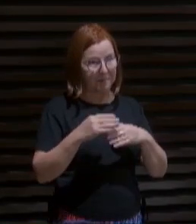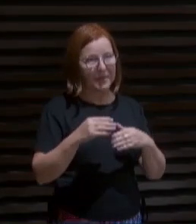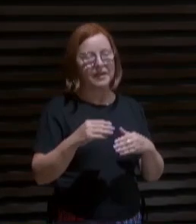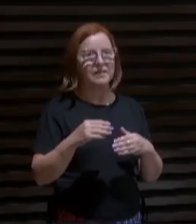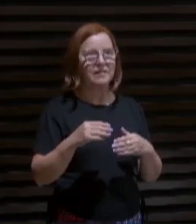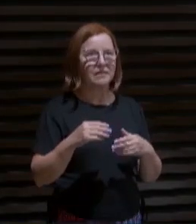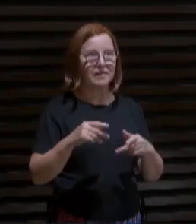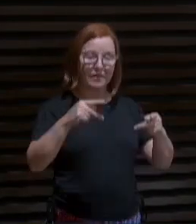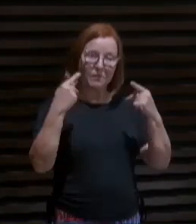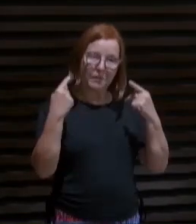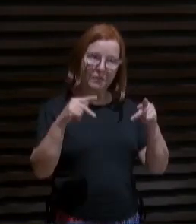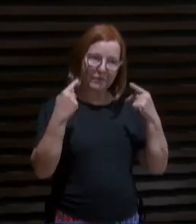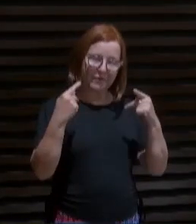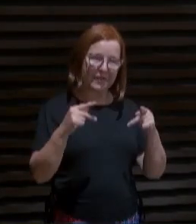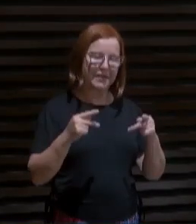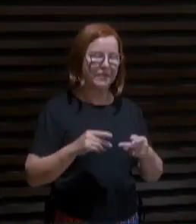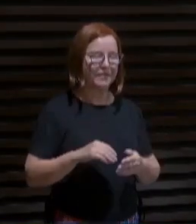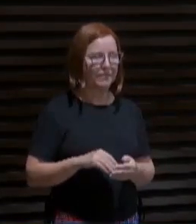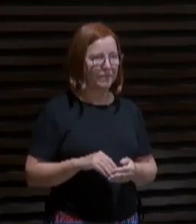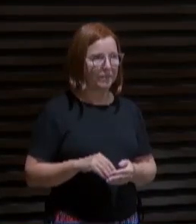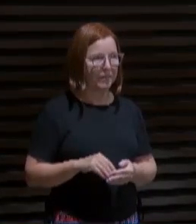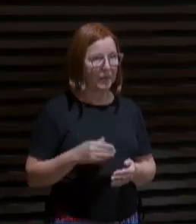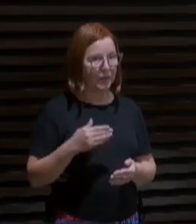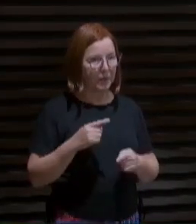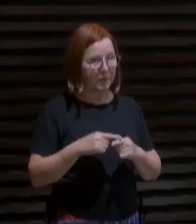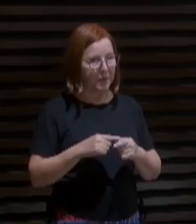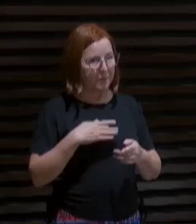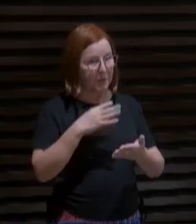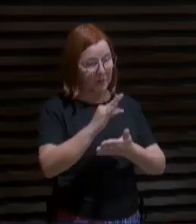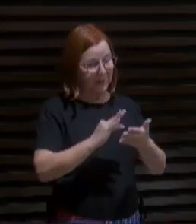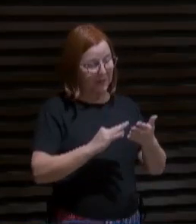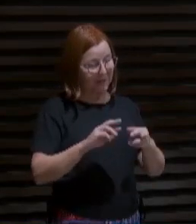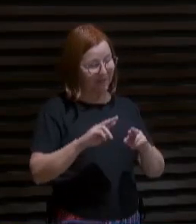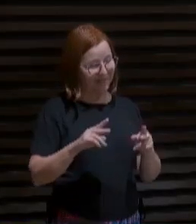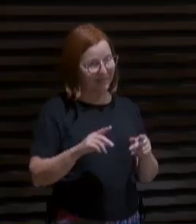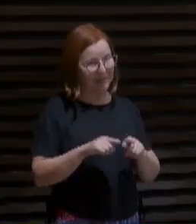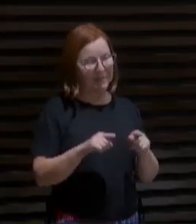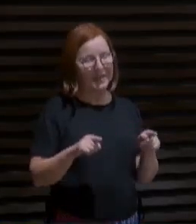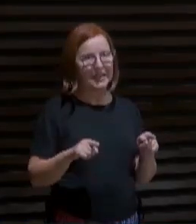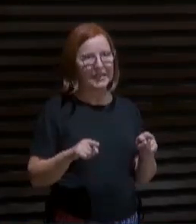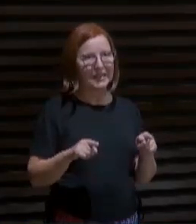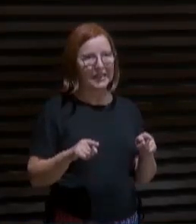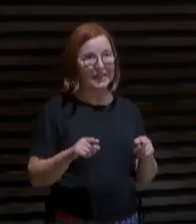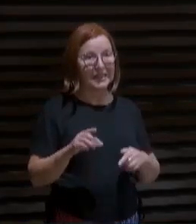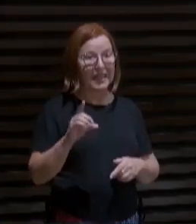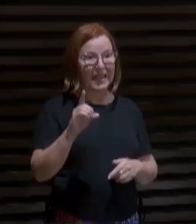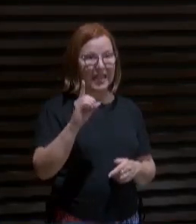só para a gente chegar, porque o meu texto não é este, mas eu quero chegar lá. Daniel